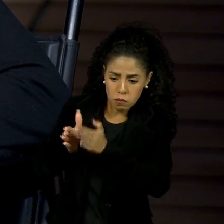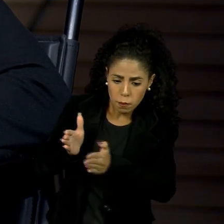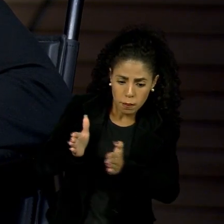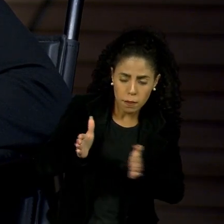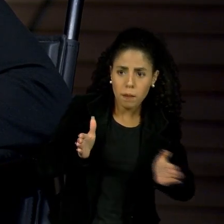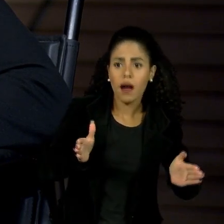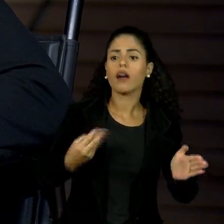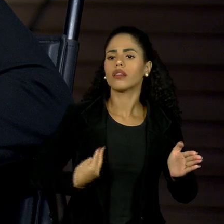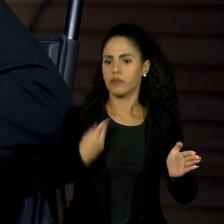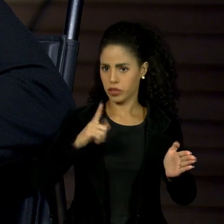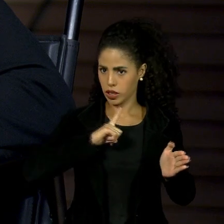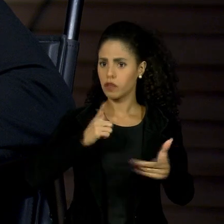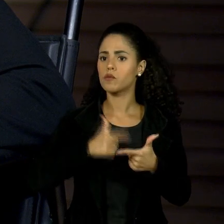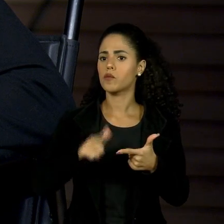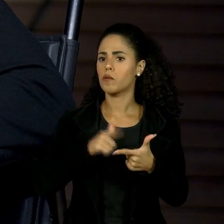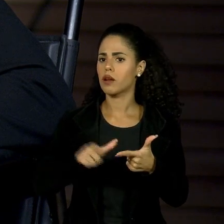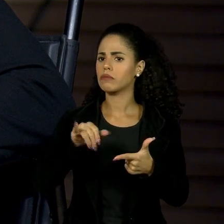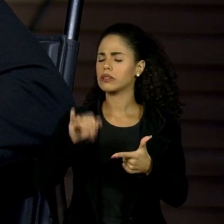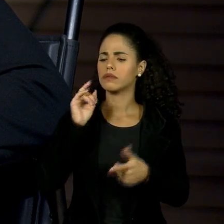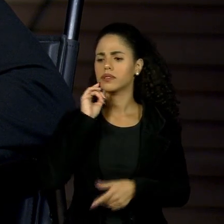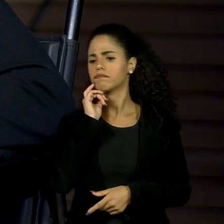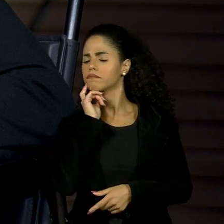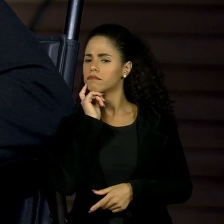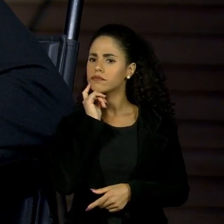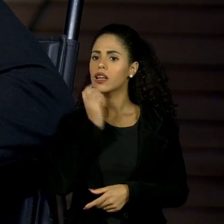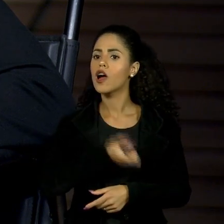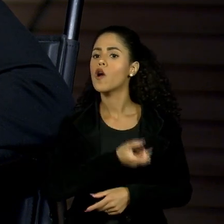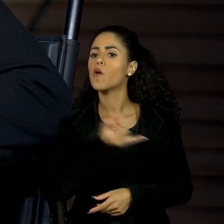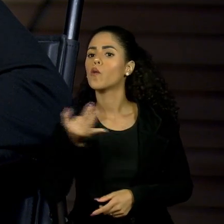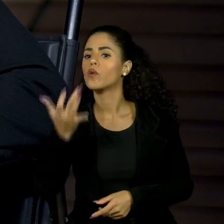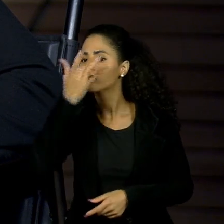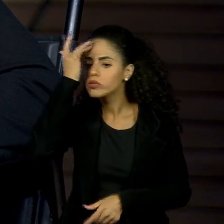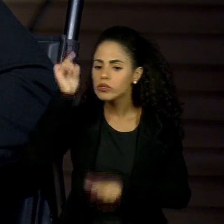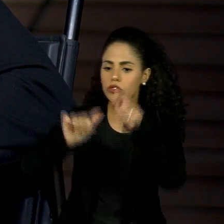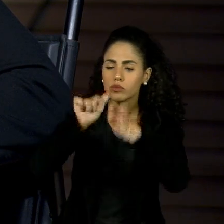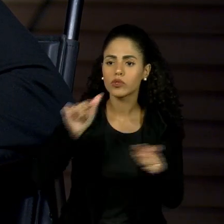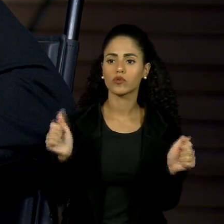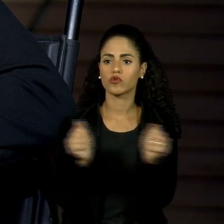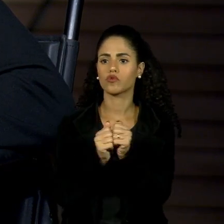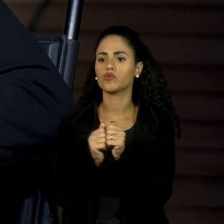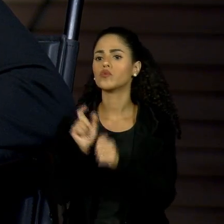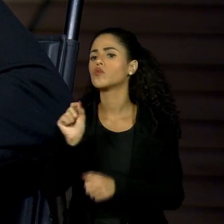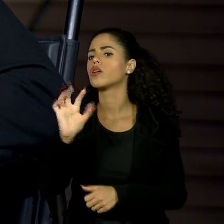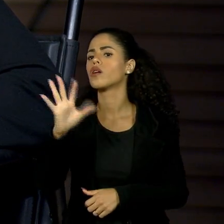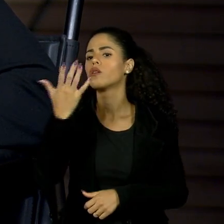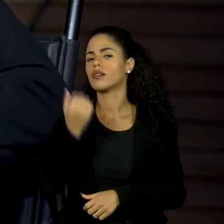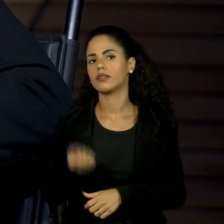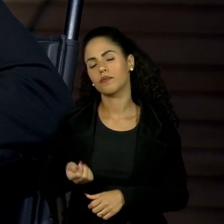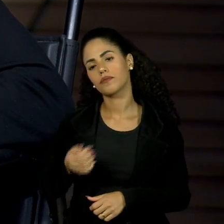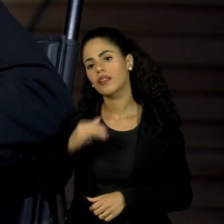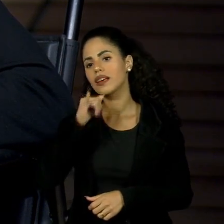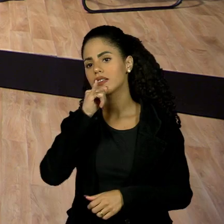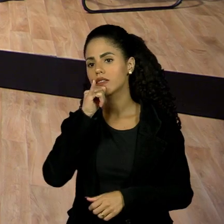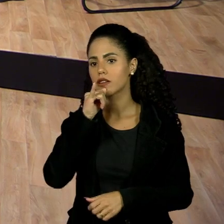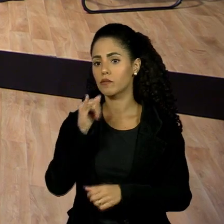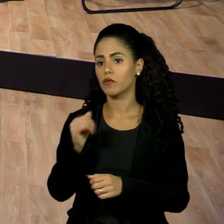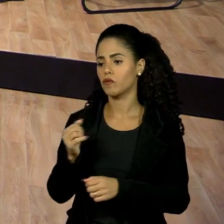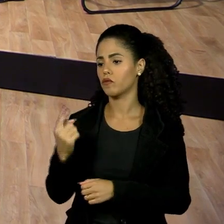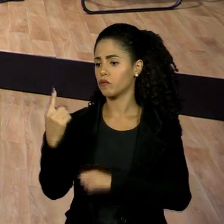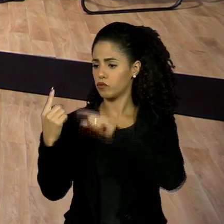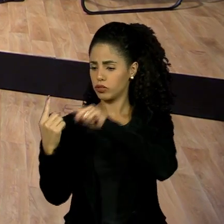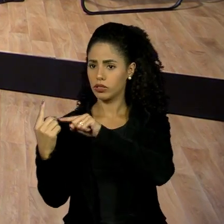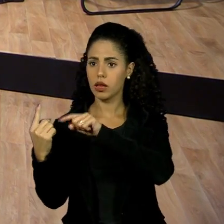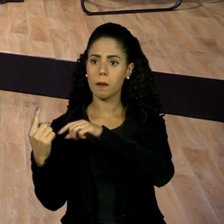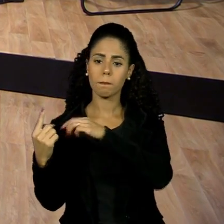problema. Se você multiplicar isso pelo número de pessoas que vivem com você, vamos dizer que você tem mais 3 pessoas que vivem na